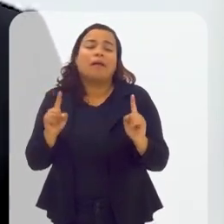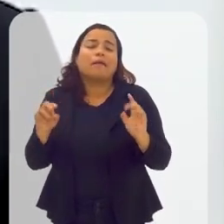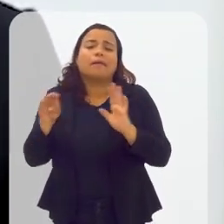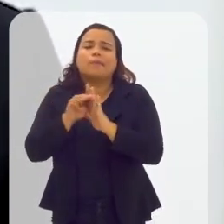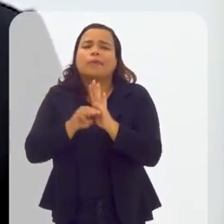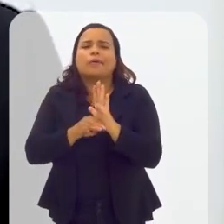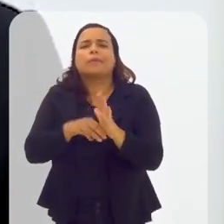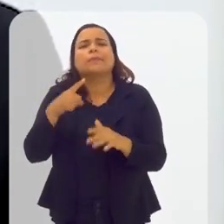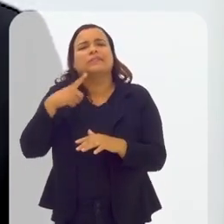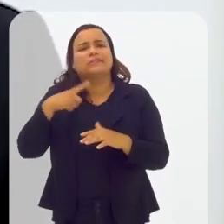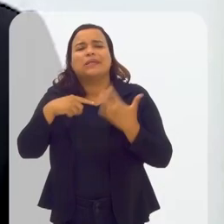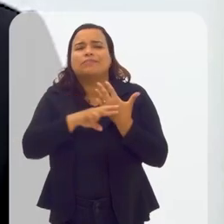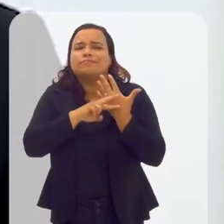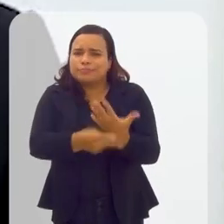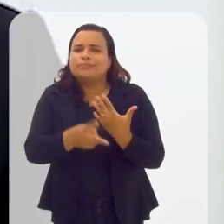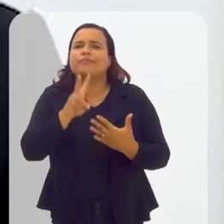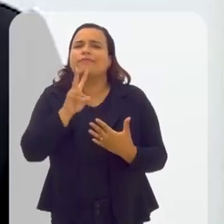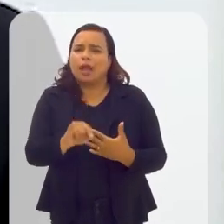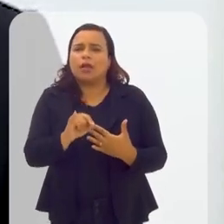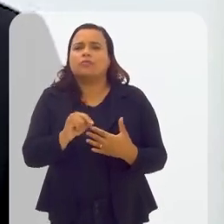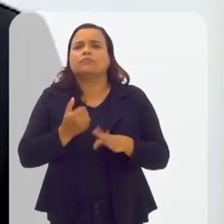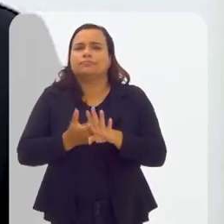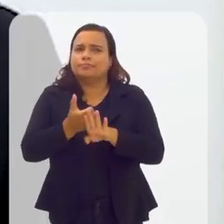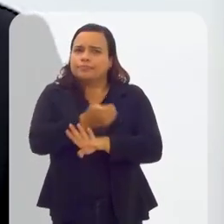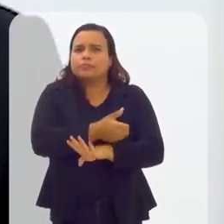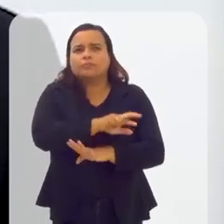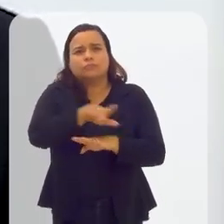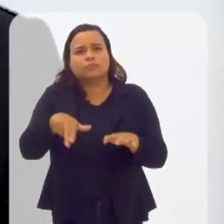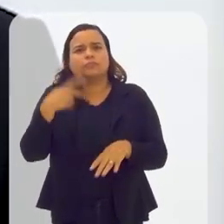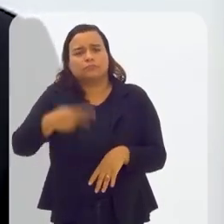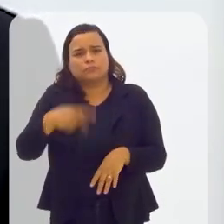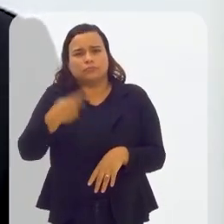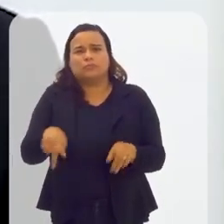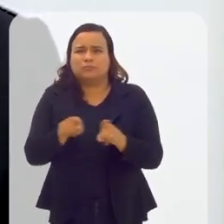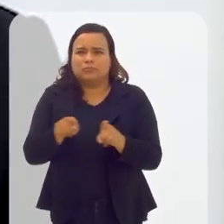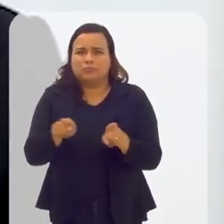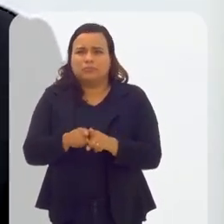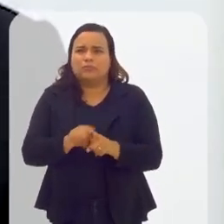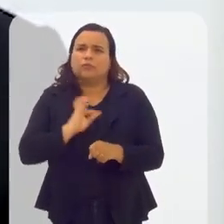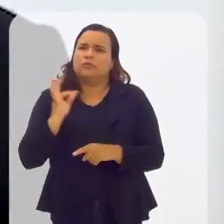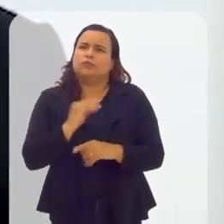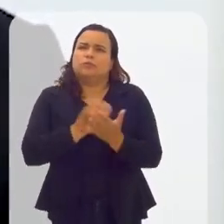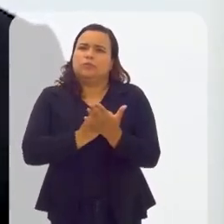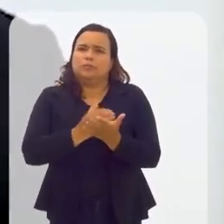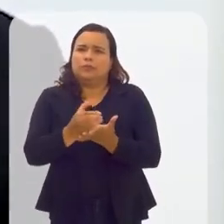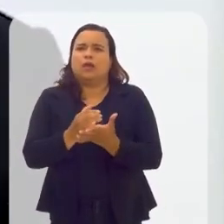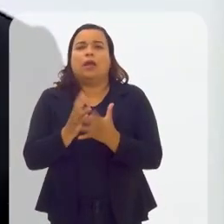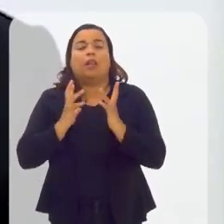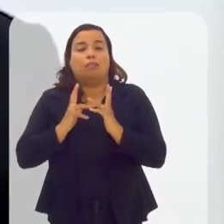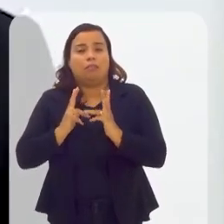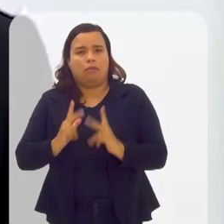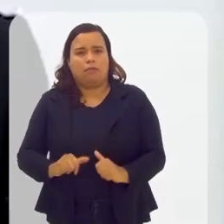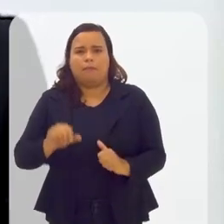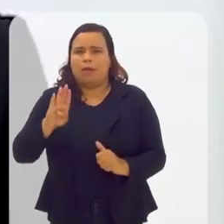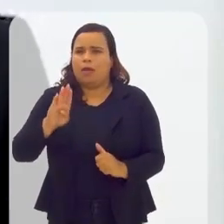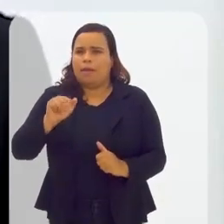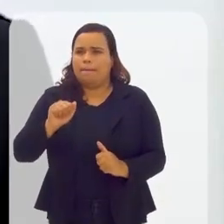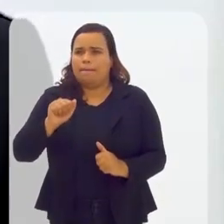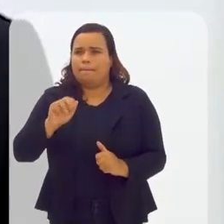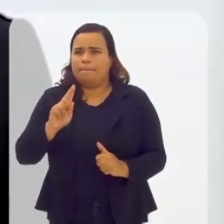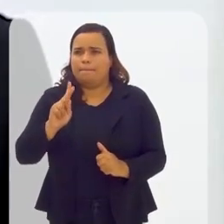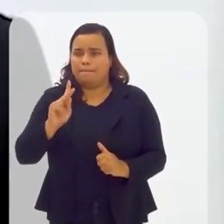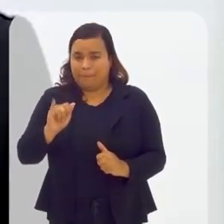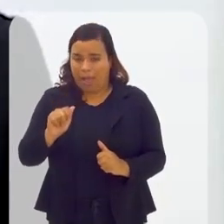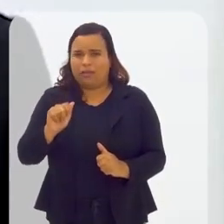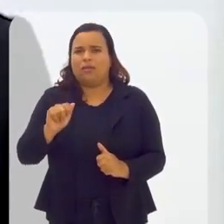é um programa que terá consequências benéficas enormes para o nosso lado, começando com a limpeza da Baía de Guanabara, que terá